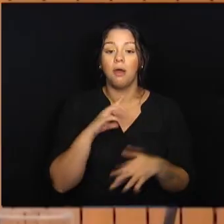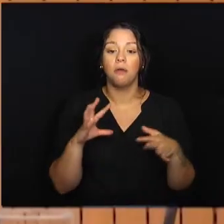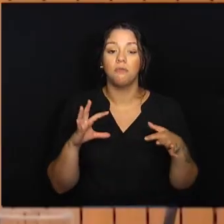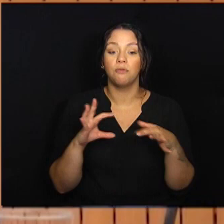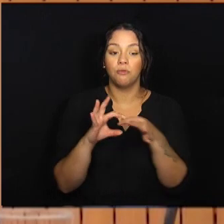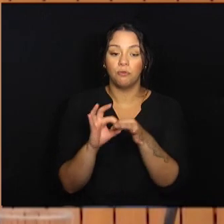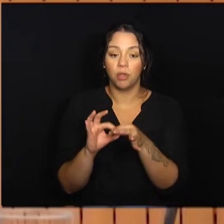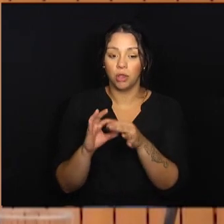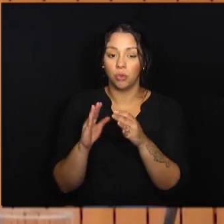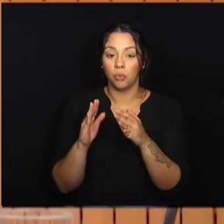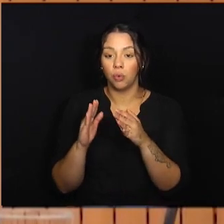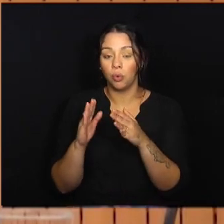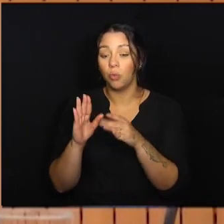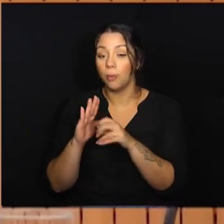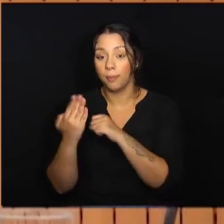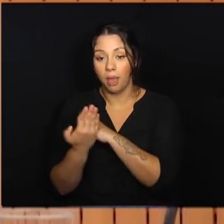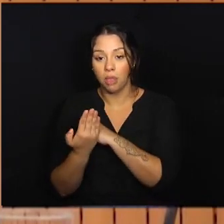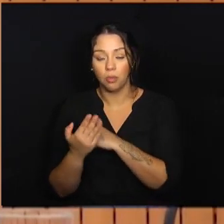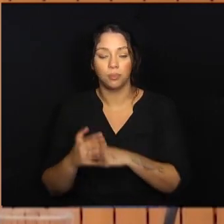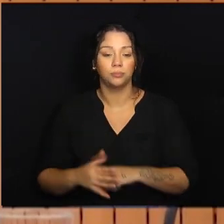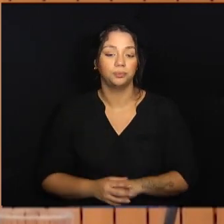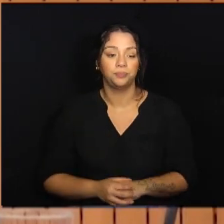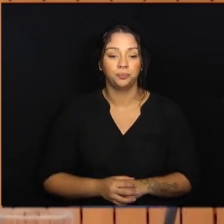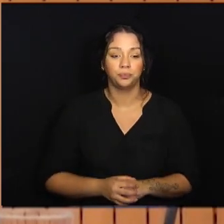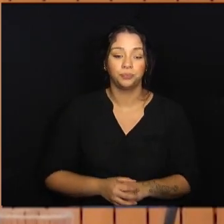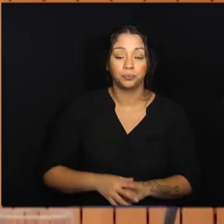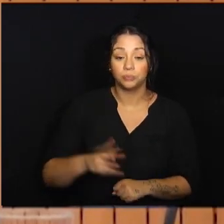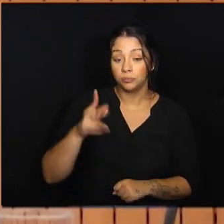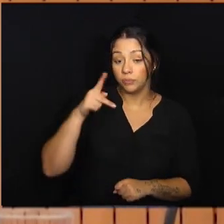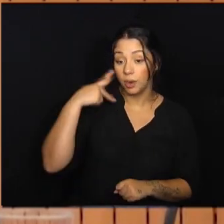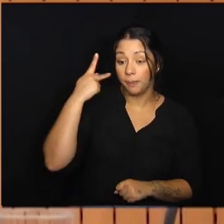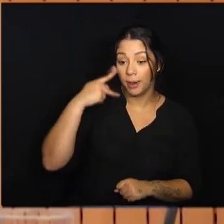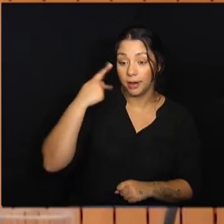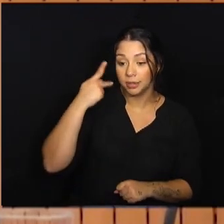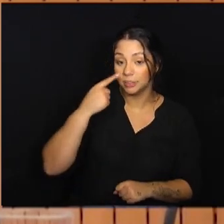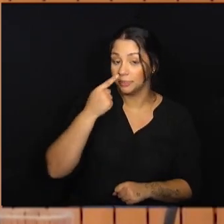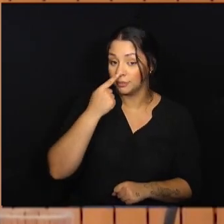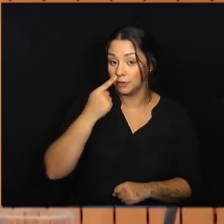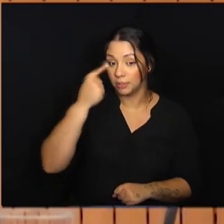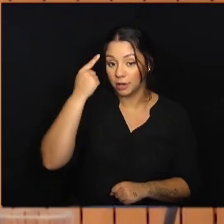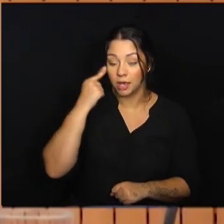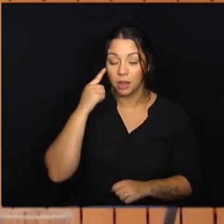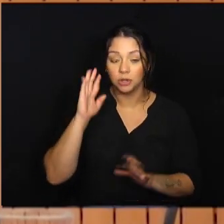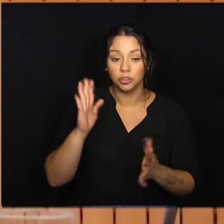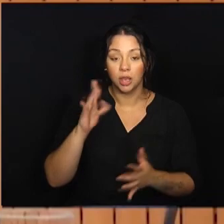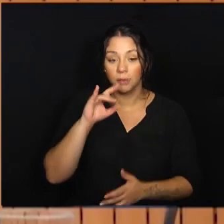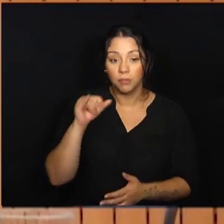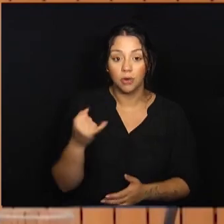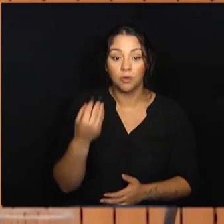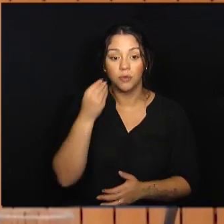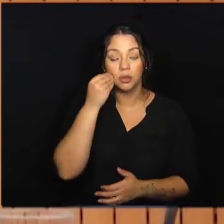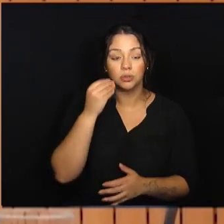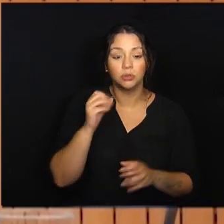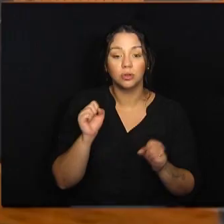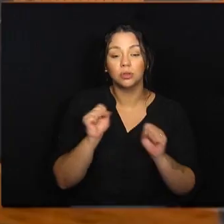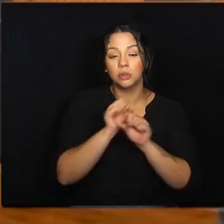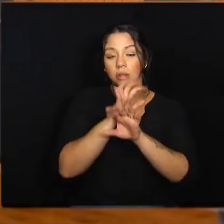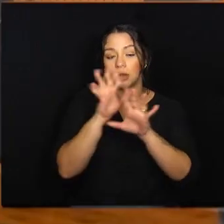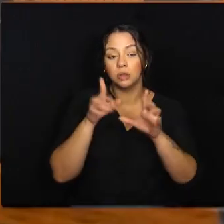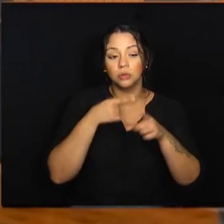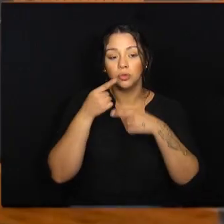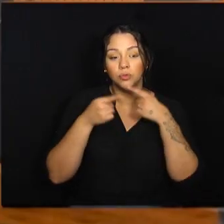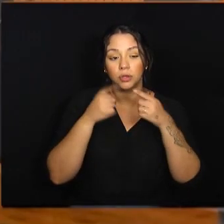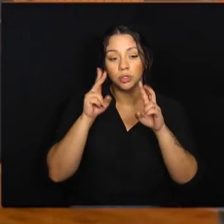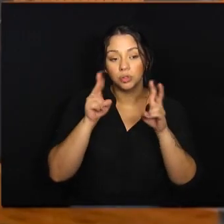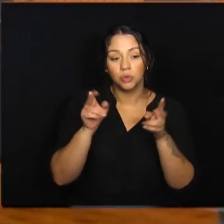bairro. A parlamentar Paola Miguel aproveitou para esclarecer dúvidas dos coletivos a respeito das inscrições. Ter